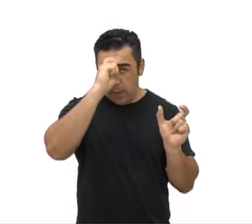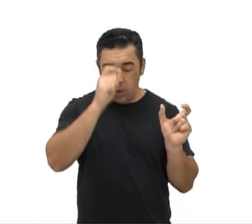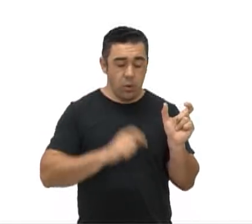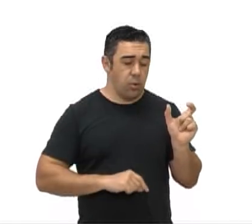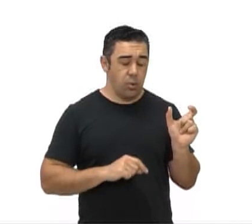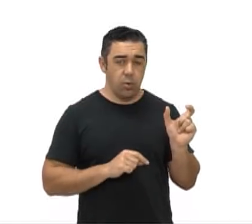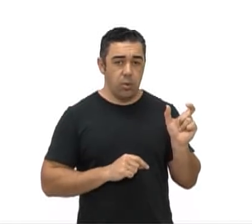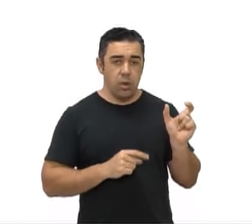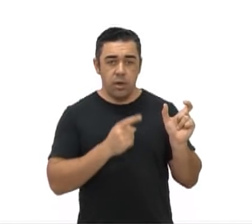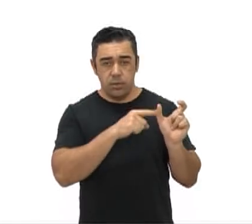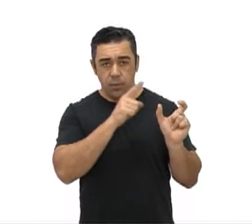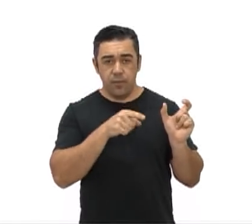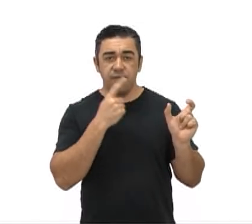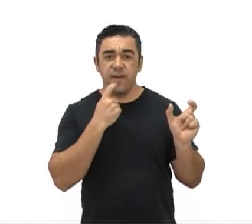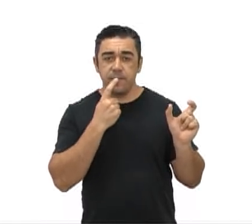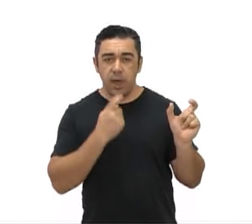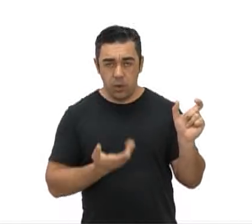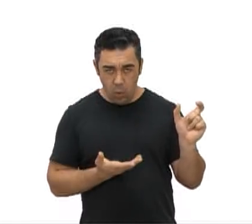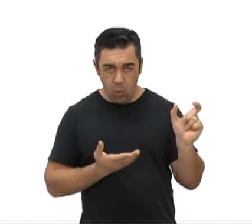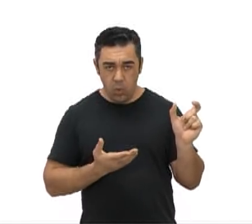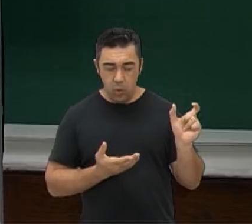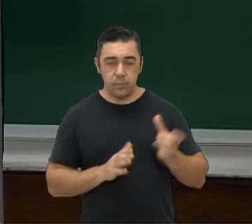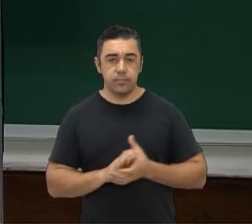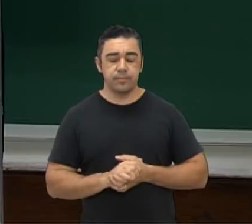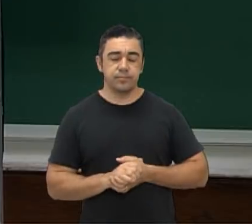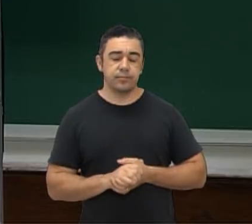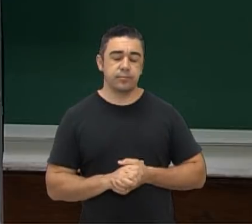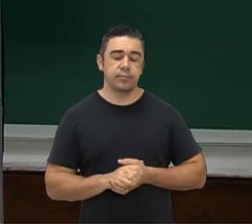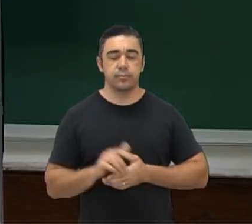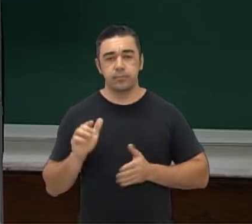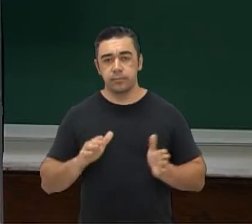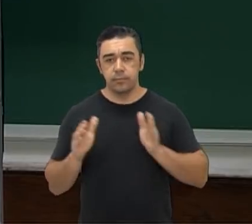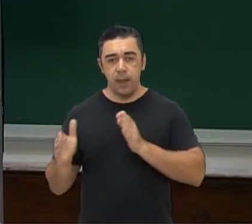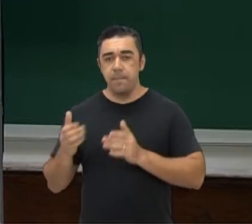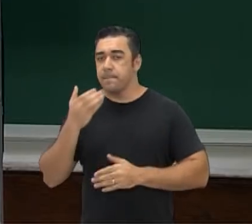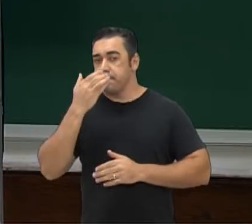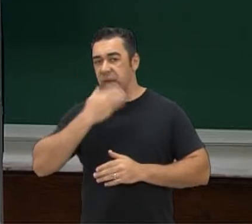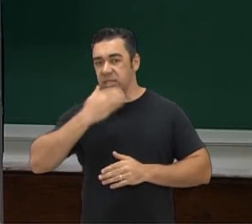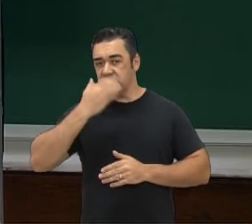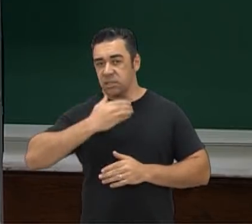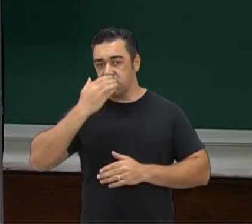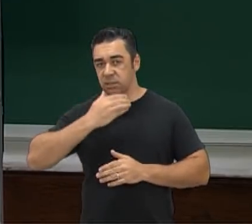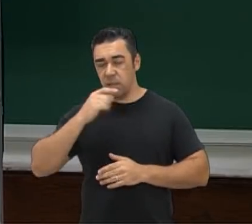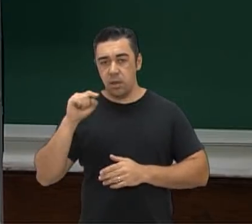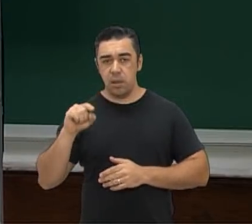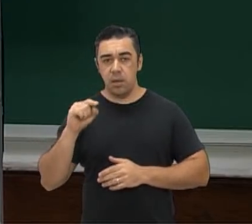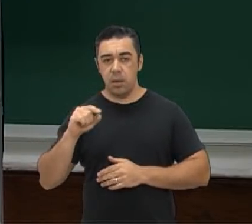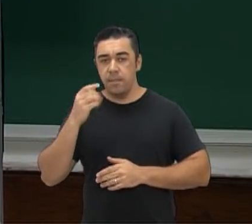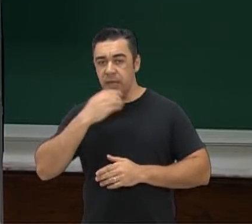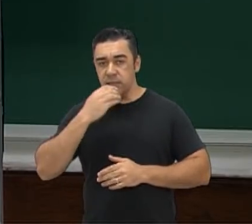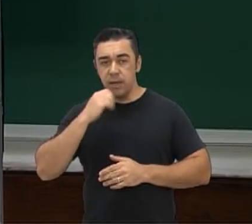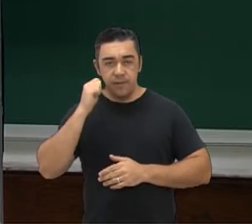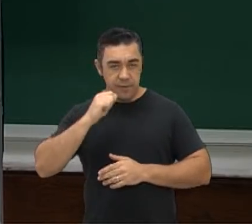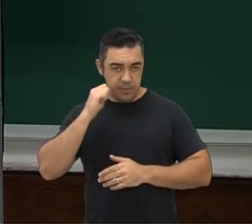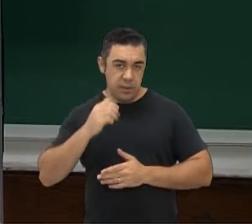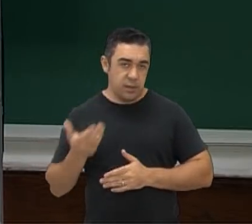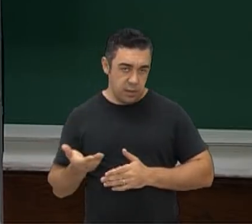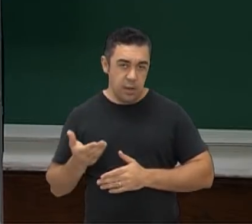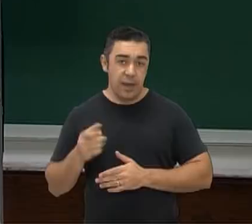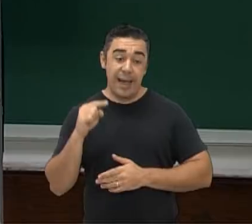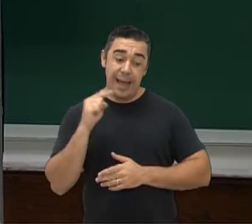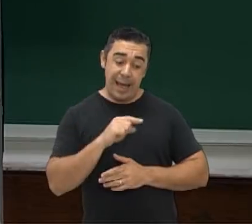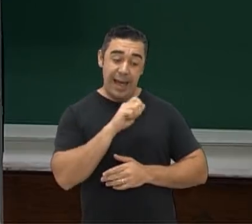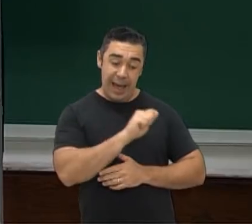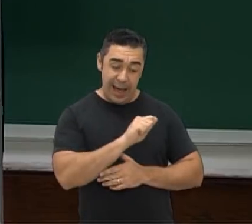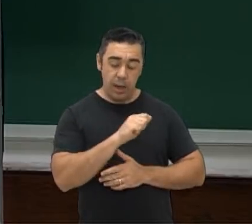Então, o vermelho termina em o. Já para maçã, maçã é uma palavra feminina, um substantivo feminino, né? Eu digo